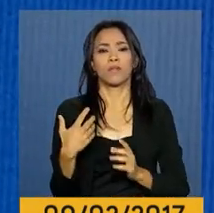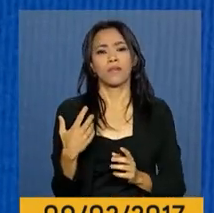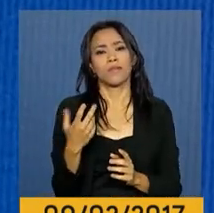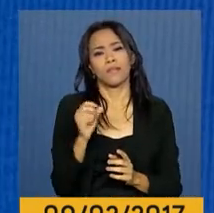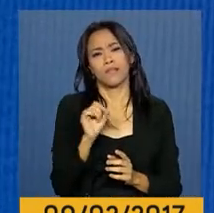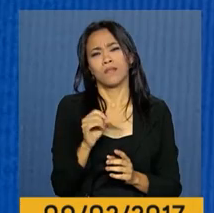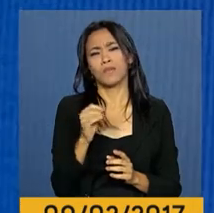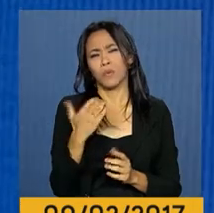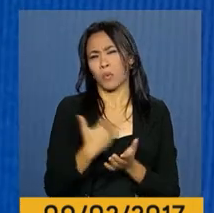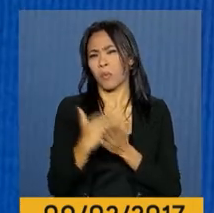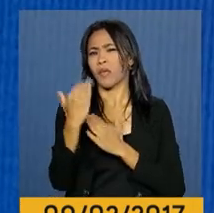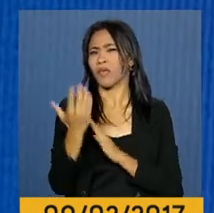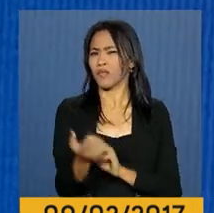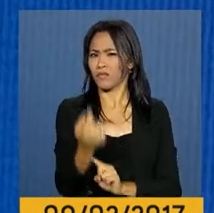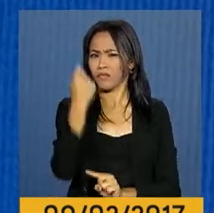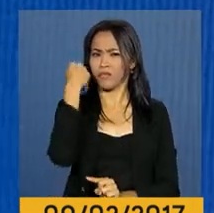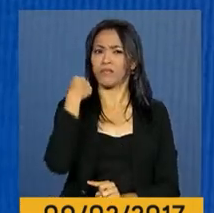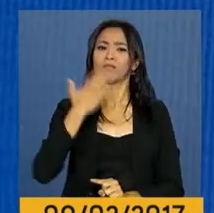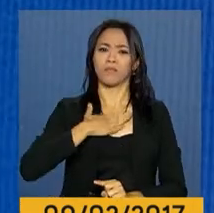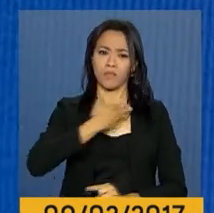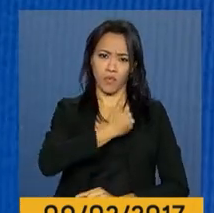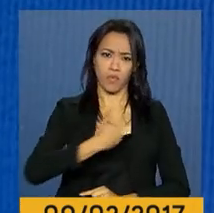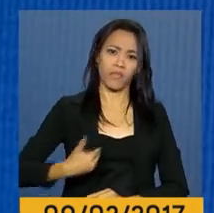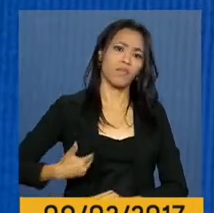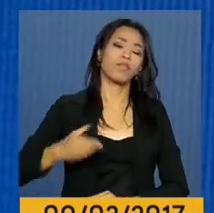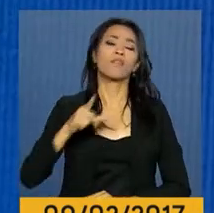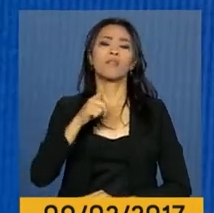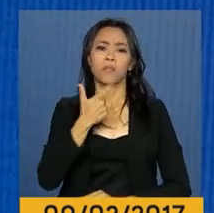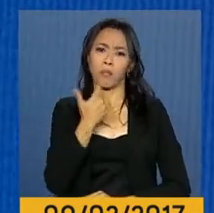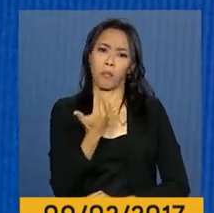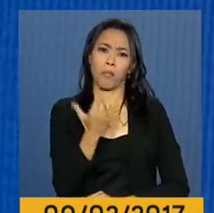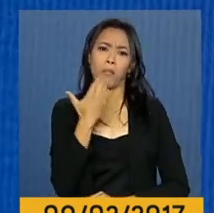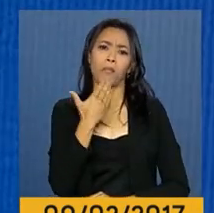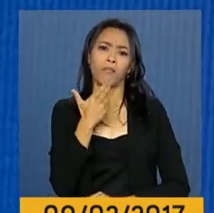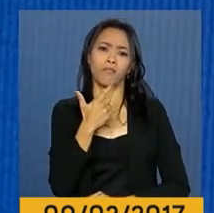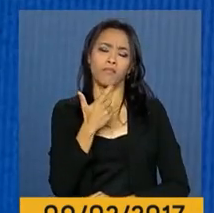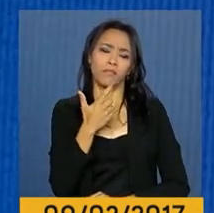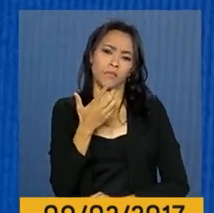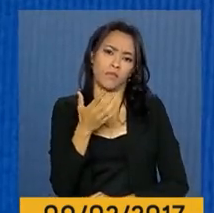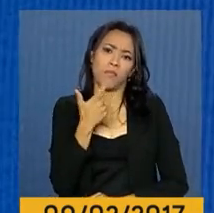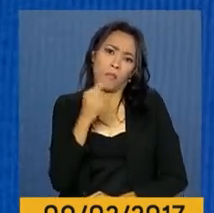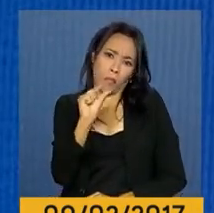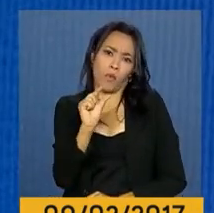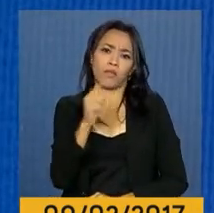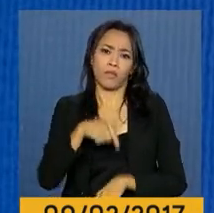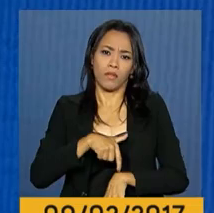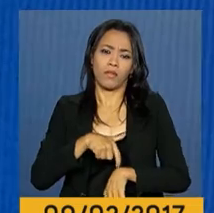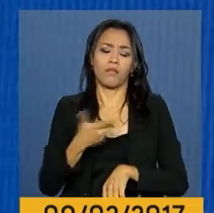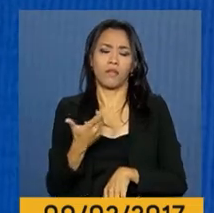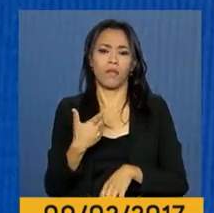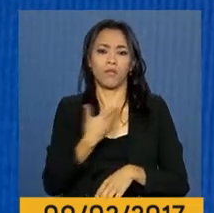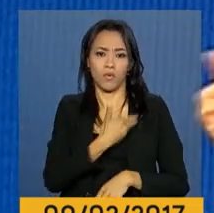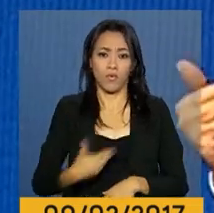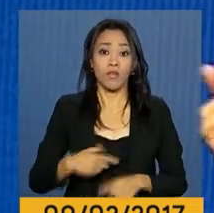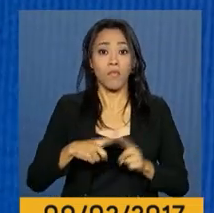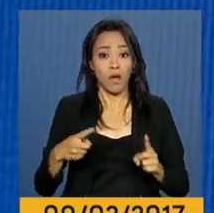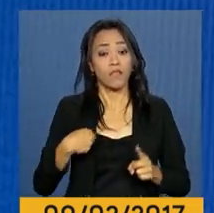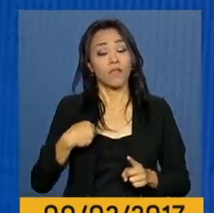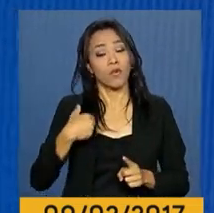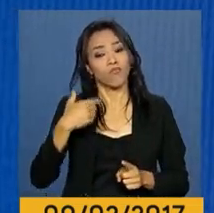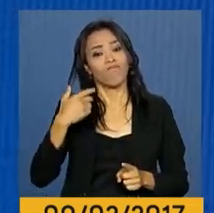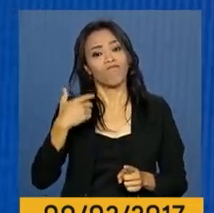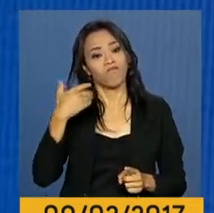tivemos no início do nosso governo e temos pouco tempo de governo mas nós tivemos muita colaboração dos Senhores eu